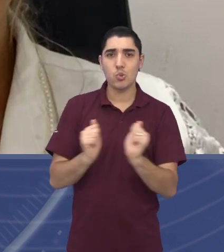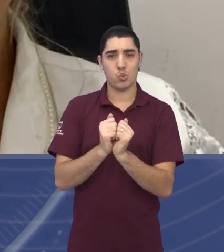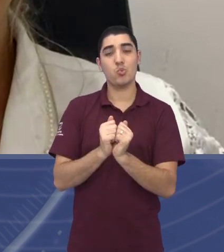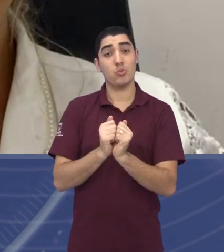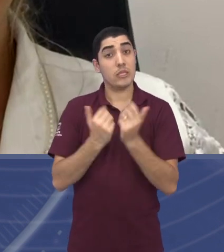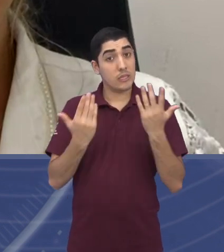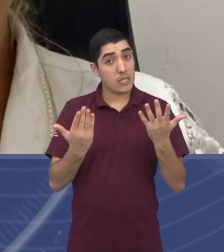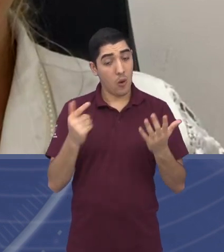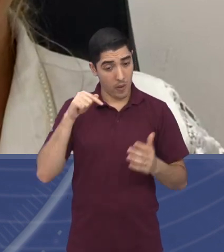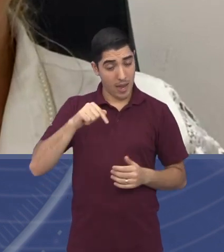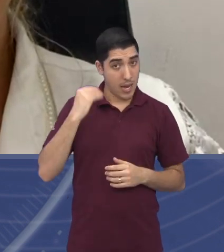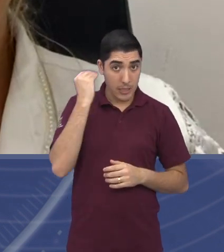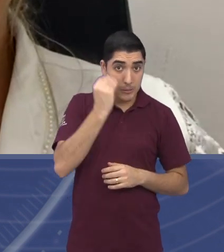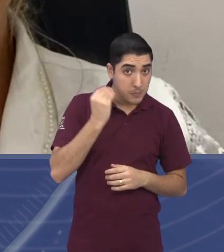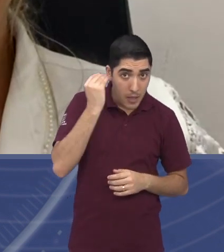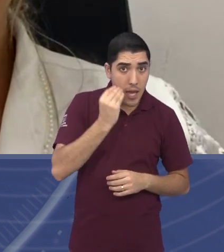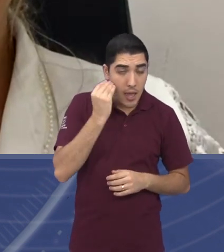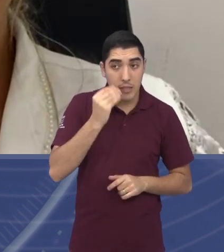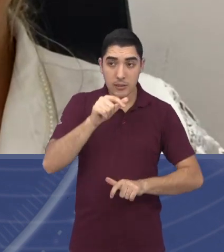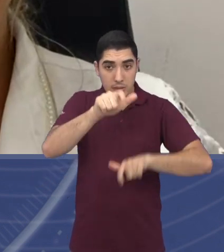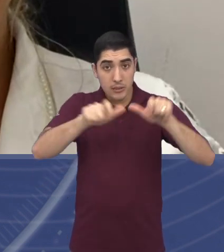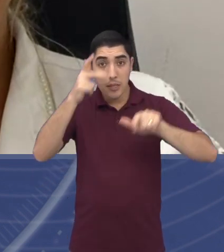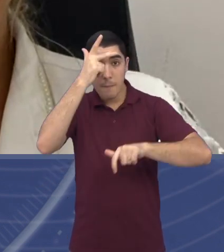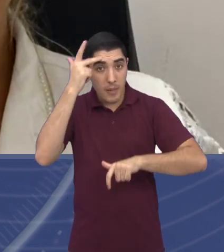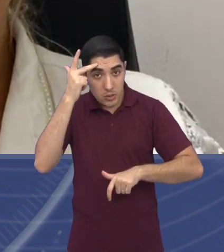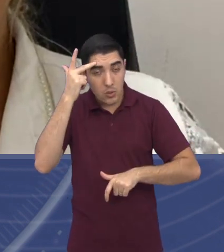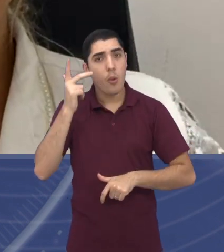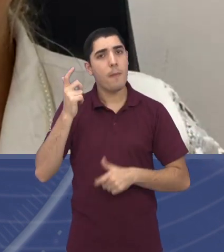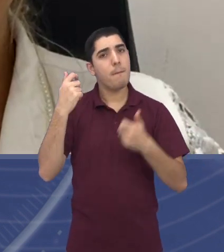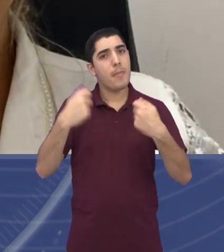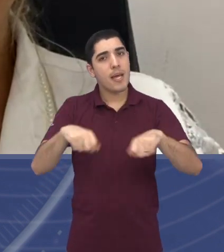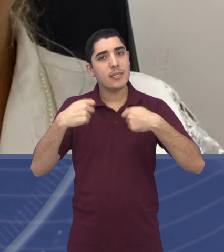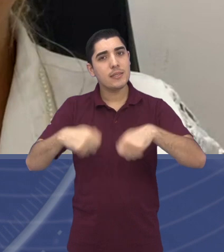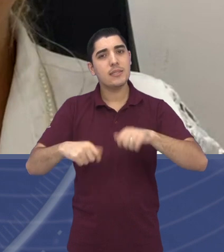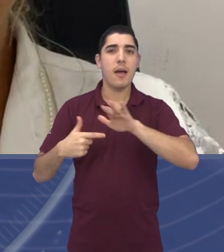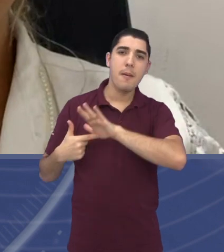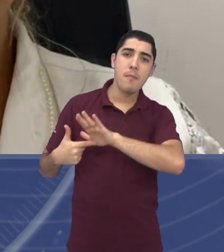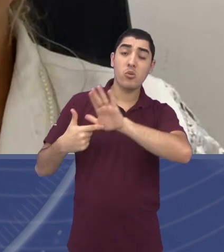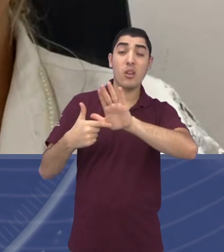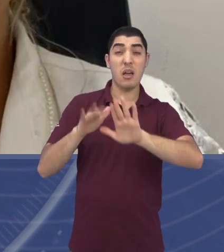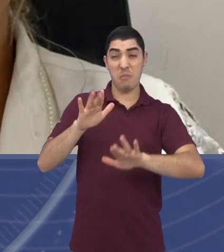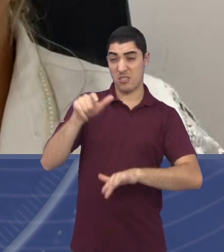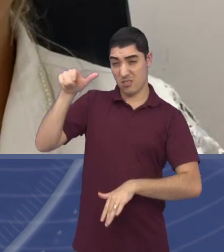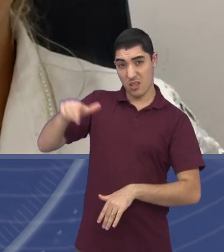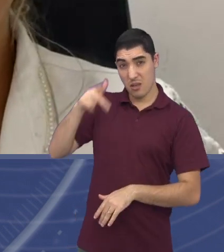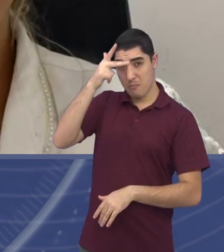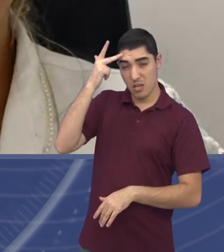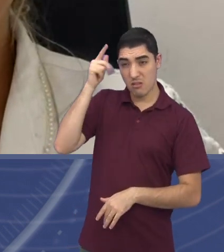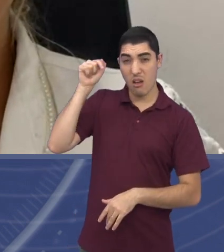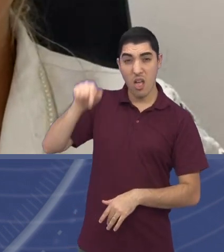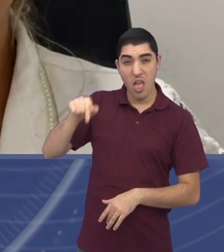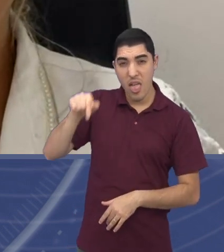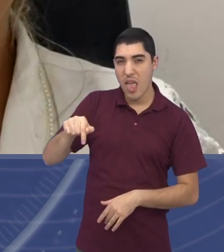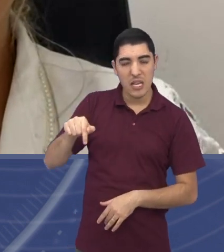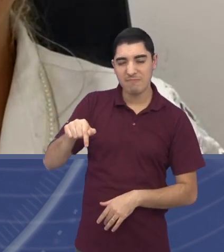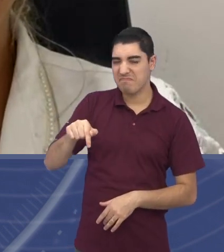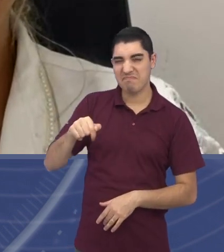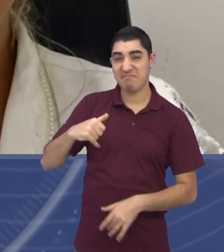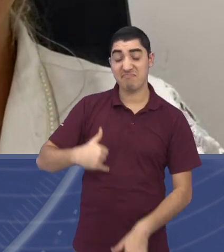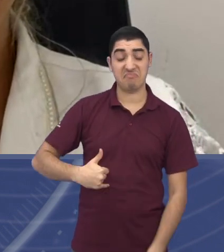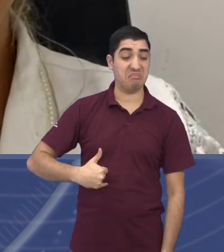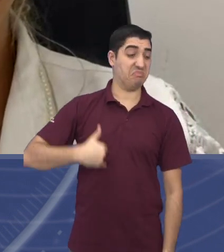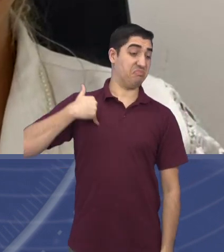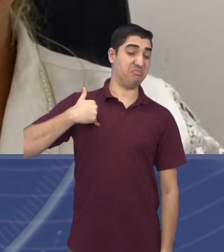Essa experiência, as pessoas têm muito o que mostrar e ignorantes são aqueles, né, que acabam,